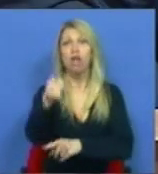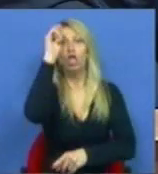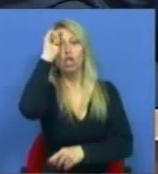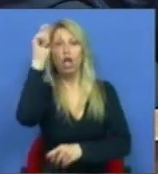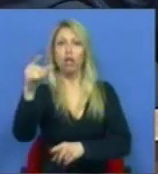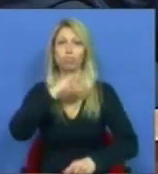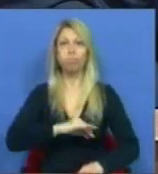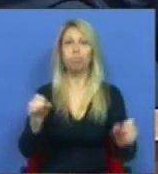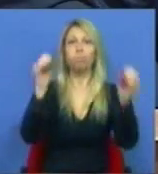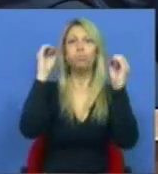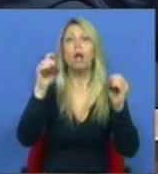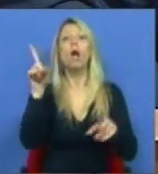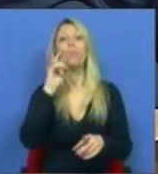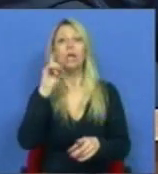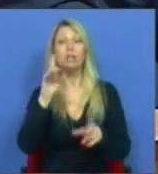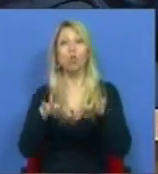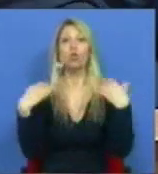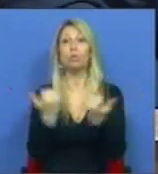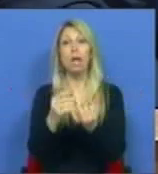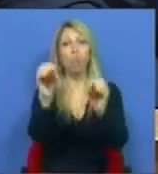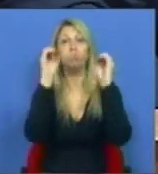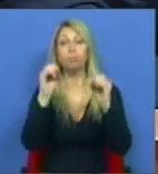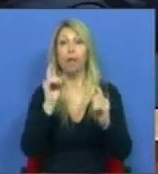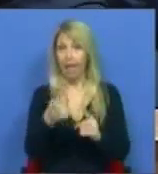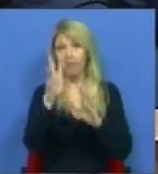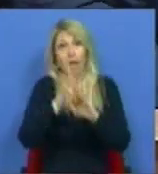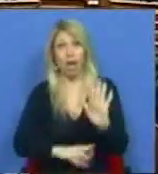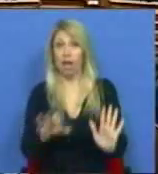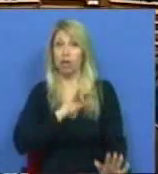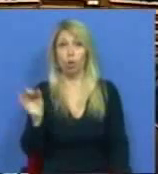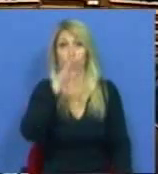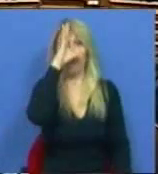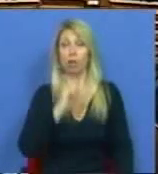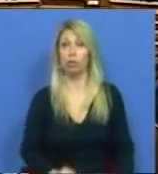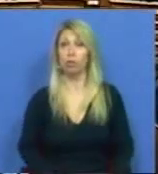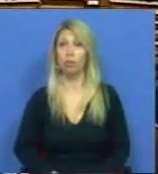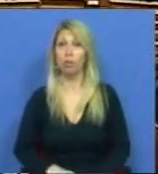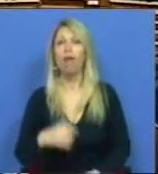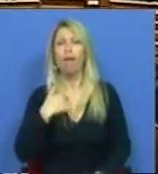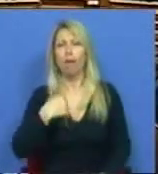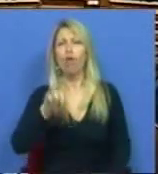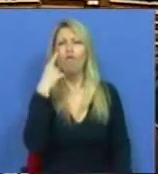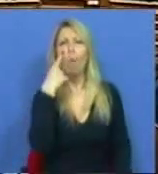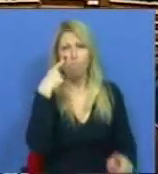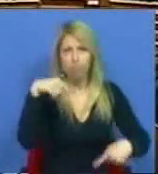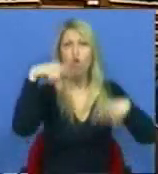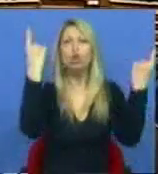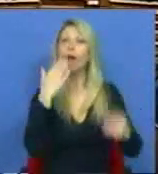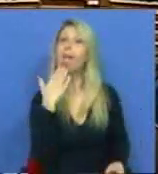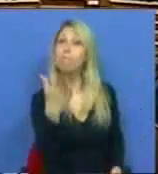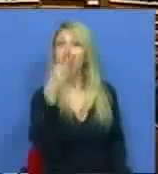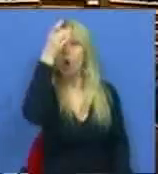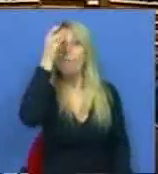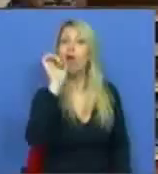sem proteção social. Porque essa é a regra, Sr. Primeiro-Ministro. Eu vou-lhe mostrar e pedir a sua